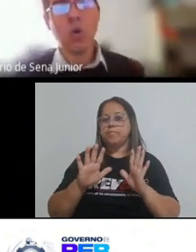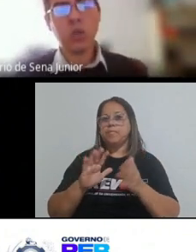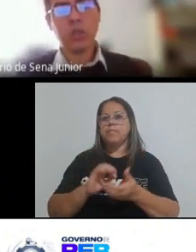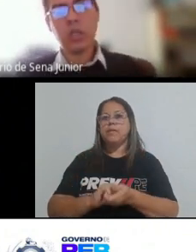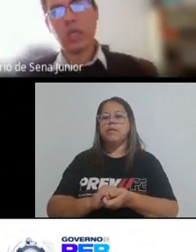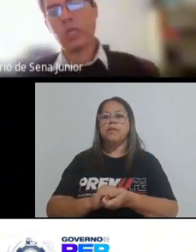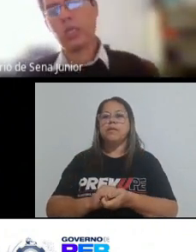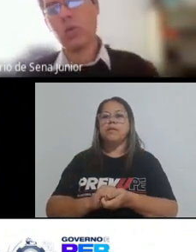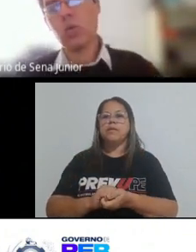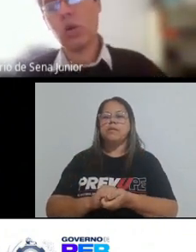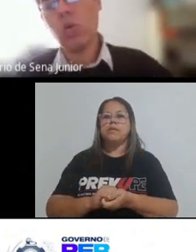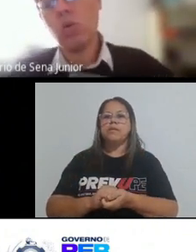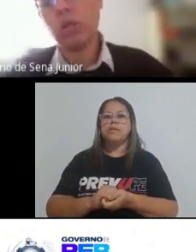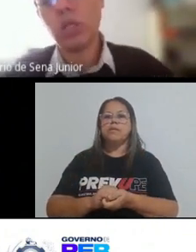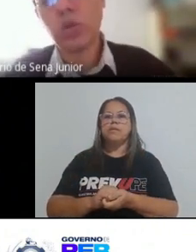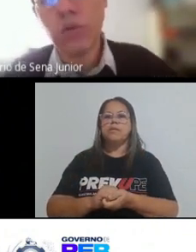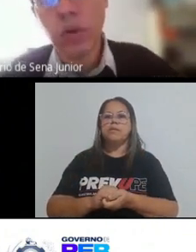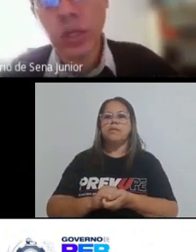outras